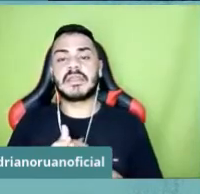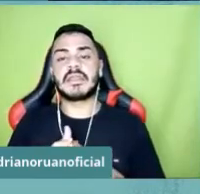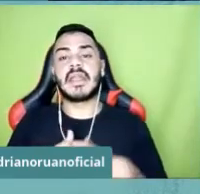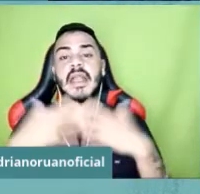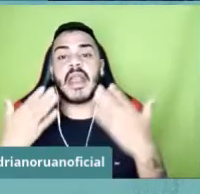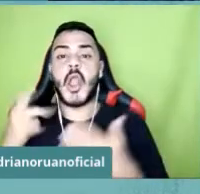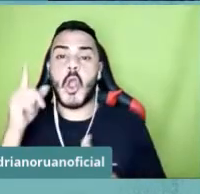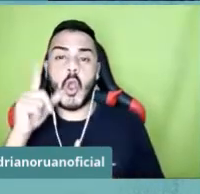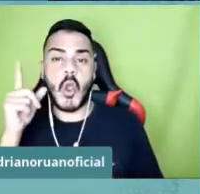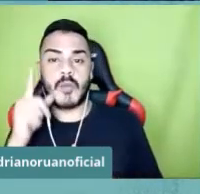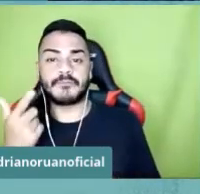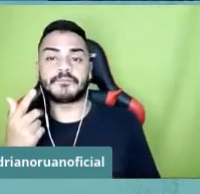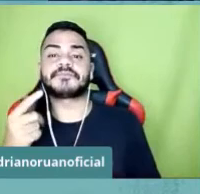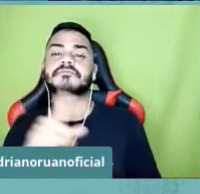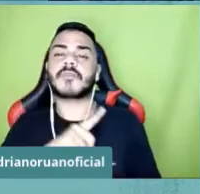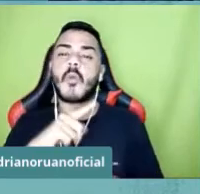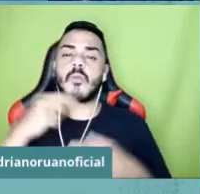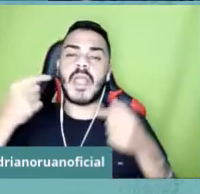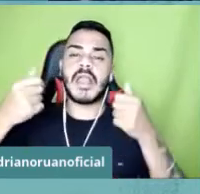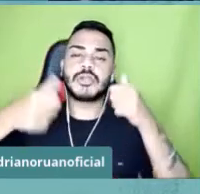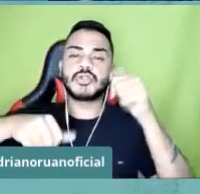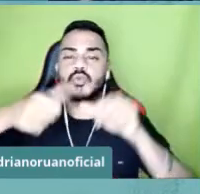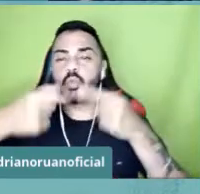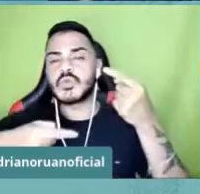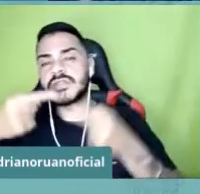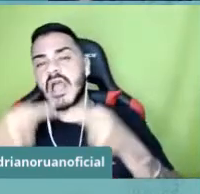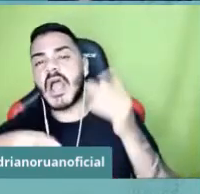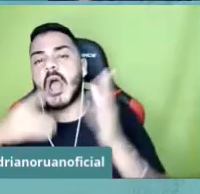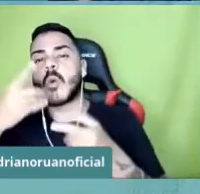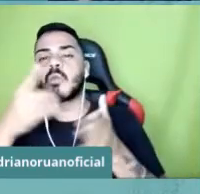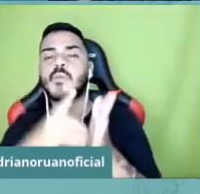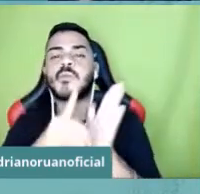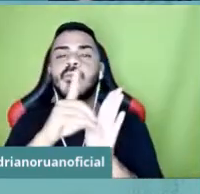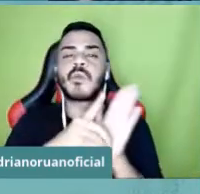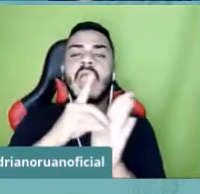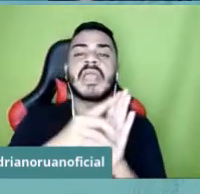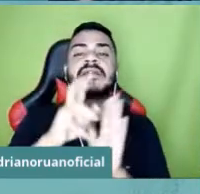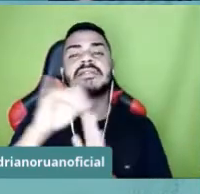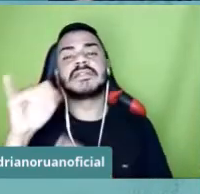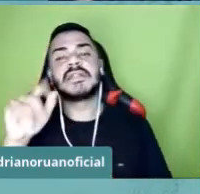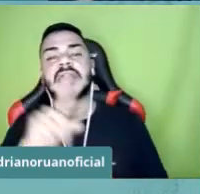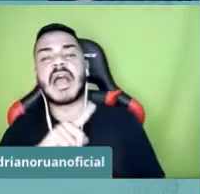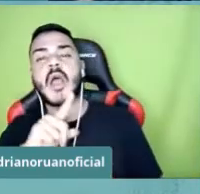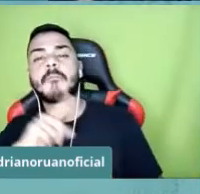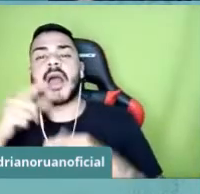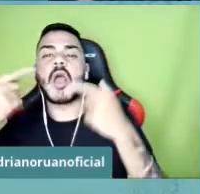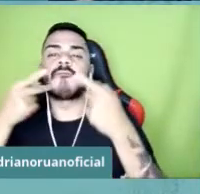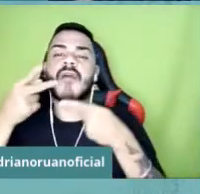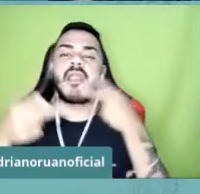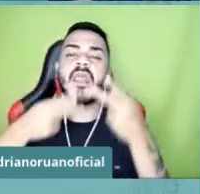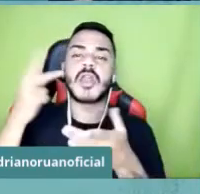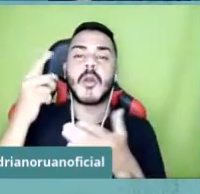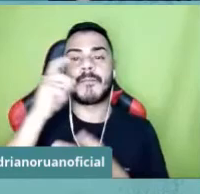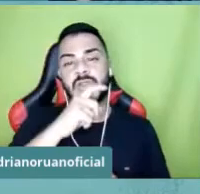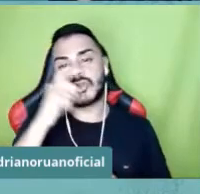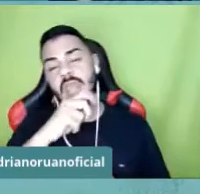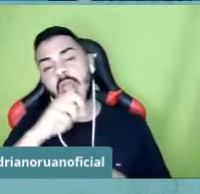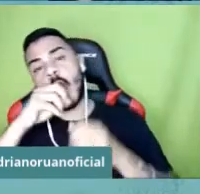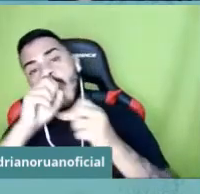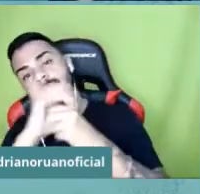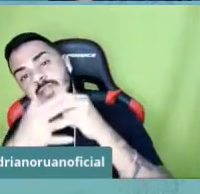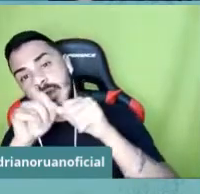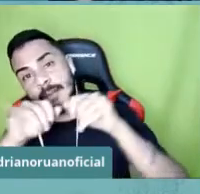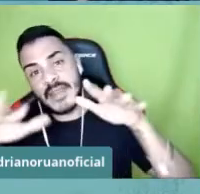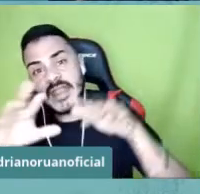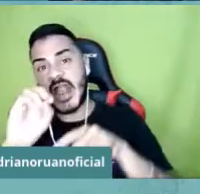cria uma discussão se a Anvisa, alguém tá contando uma mentira, ou o vírus replica ou o vírus não replica. Então,